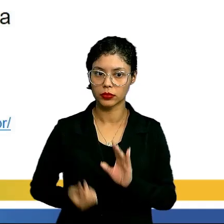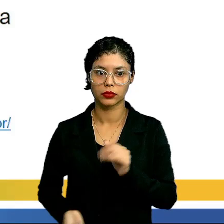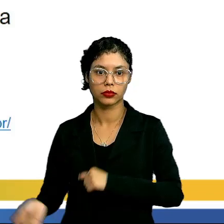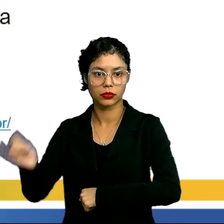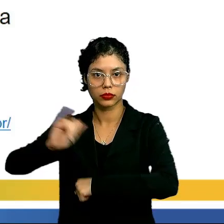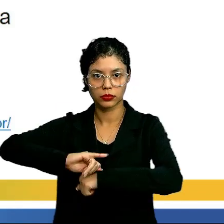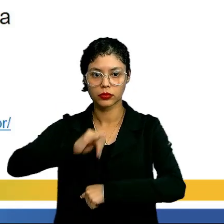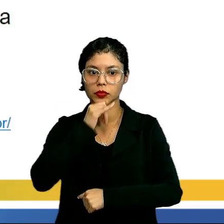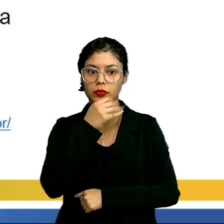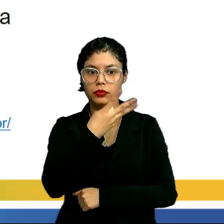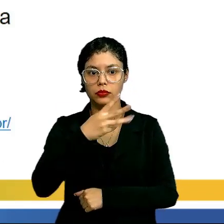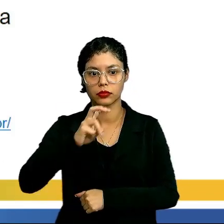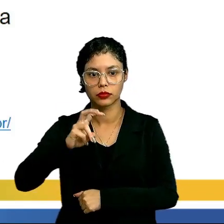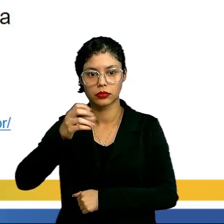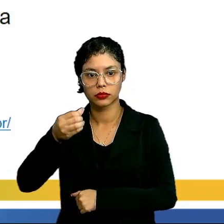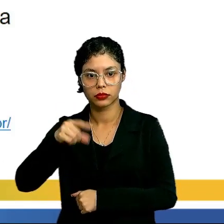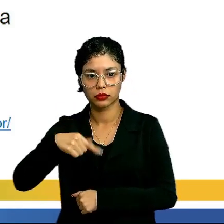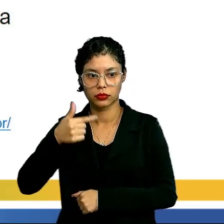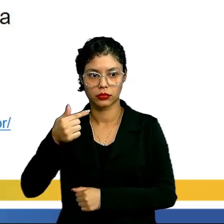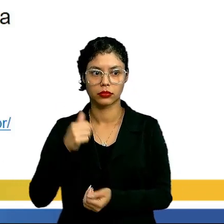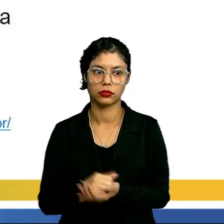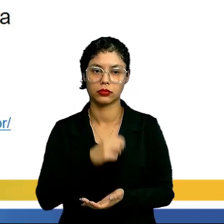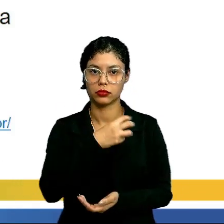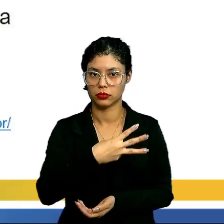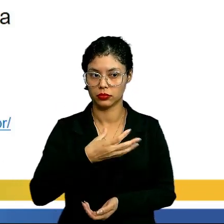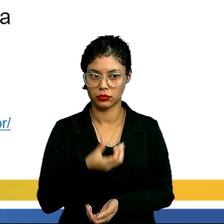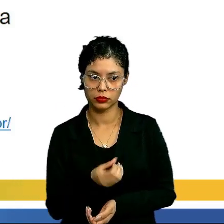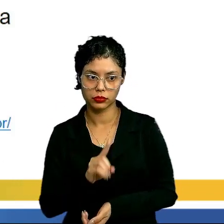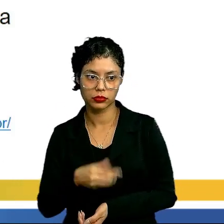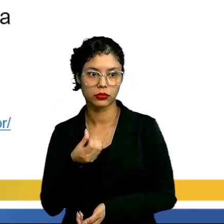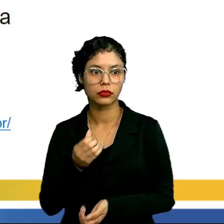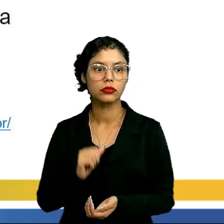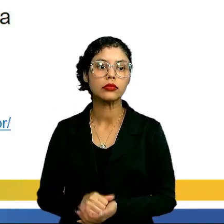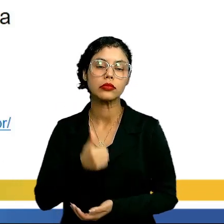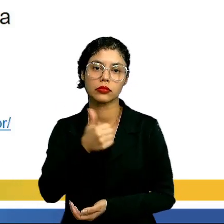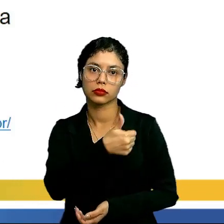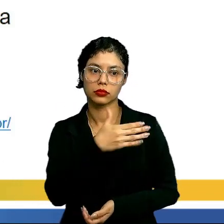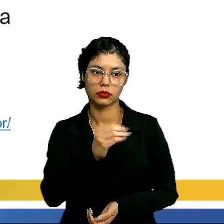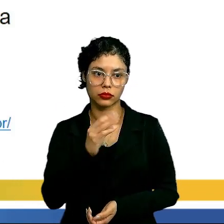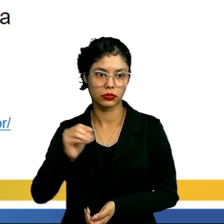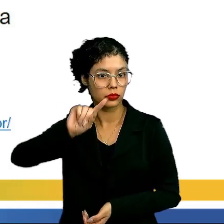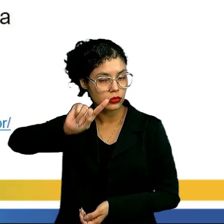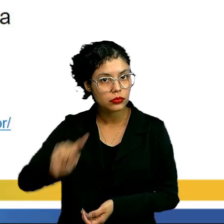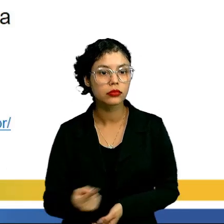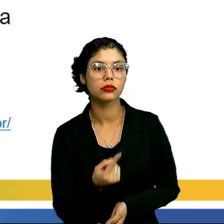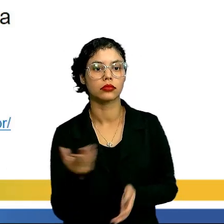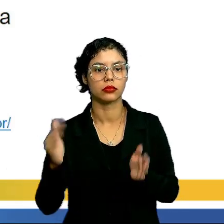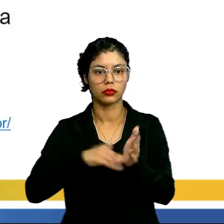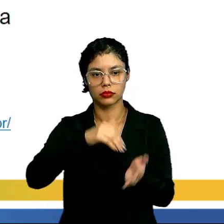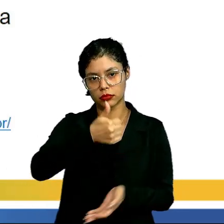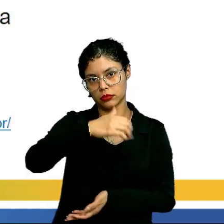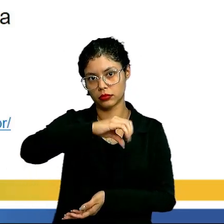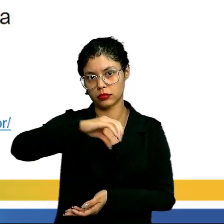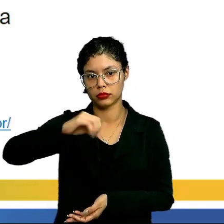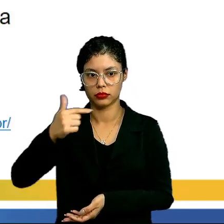caiu 45,7 para 36,6 e a cada 100 mil habitantes